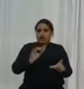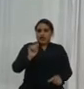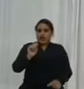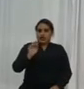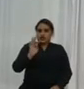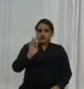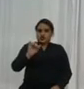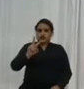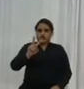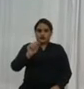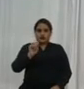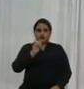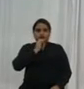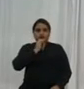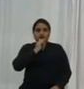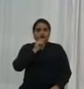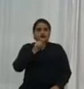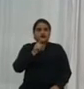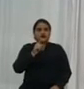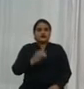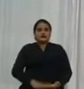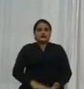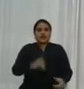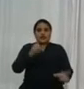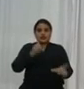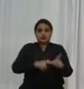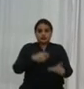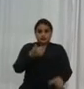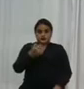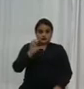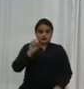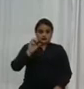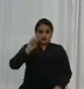eu vou dar como exemplo, você deve 100 mil reais ao município.